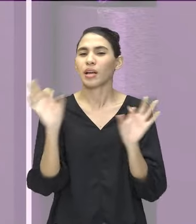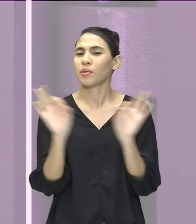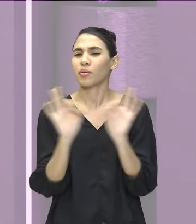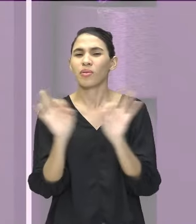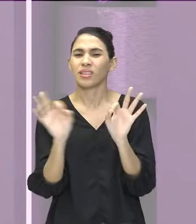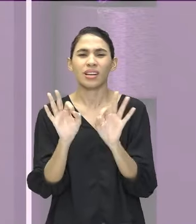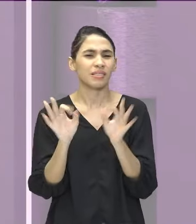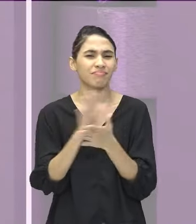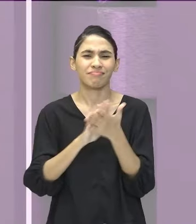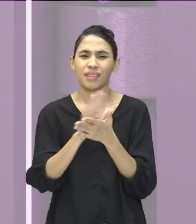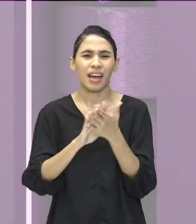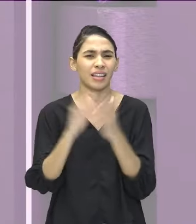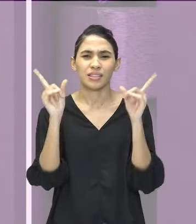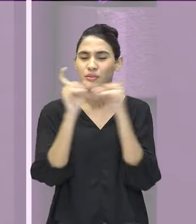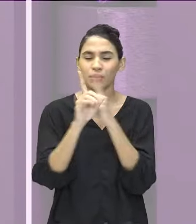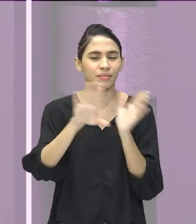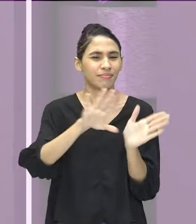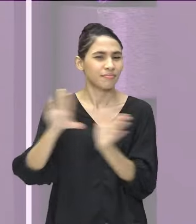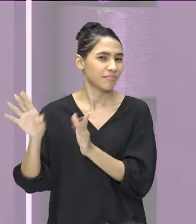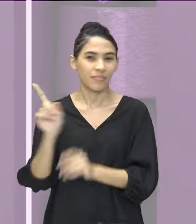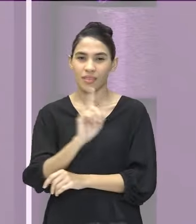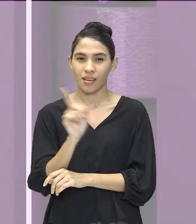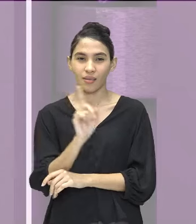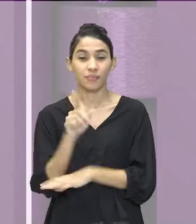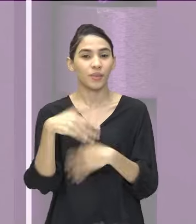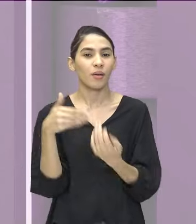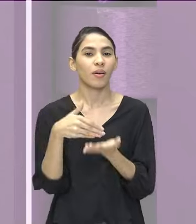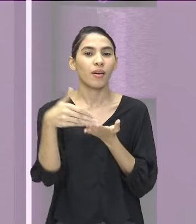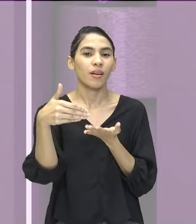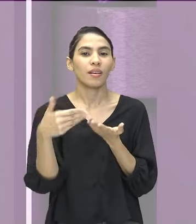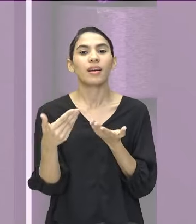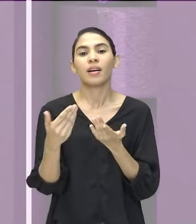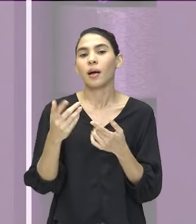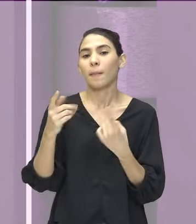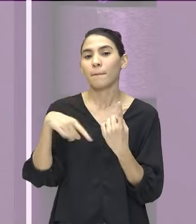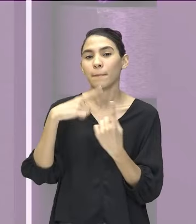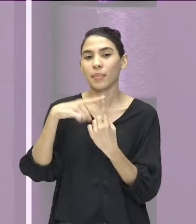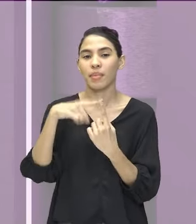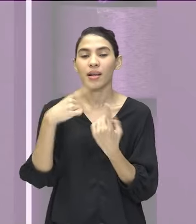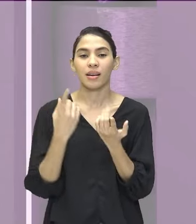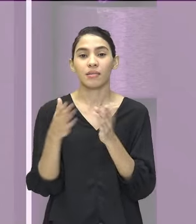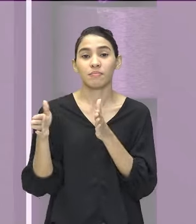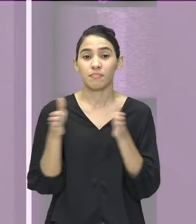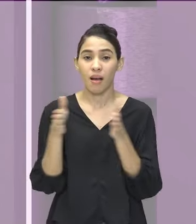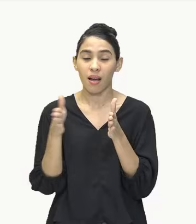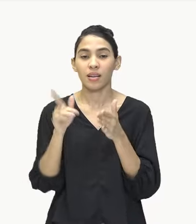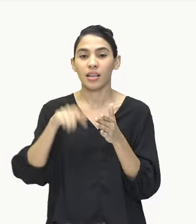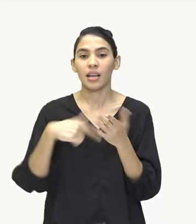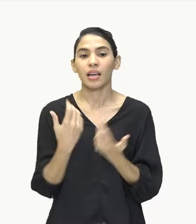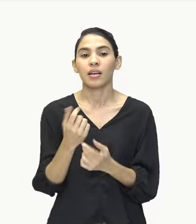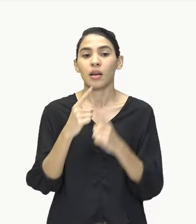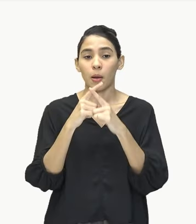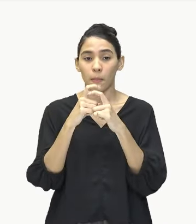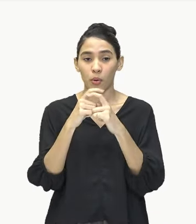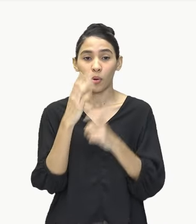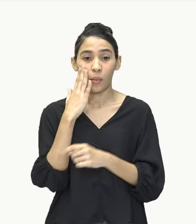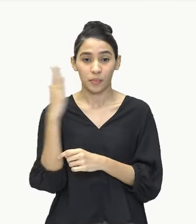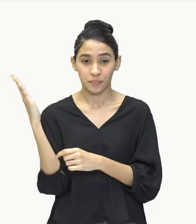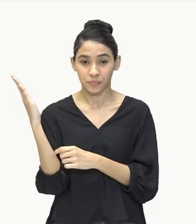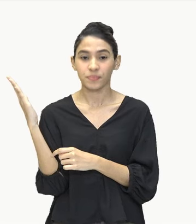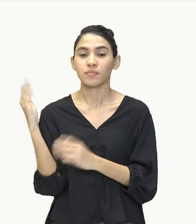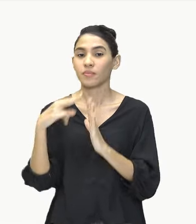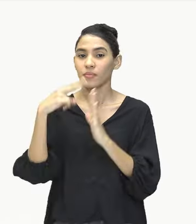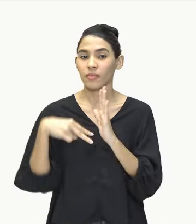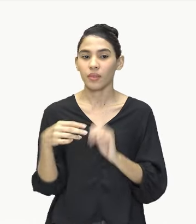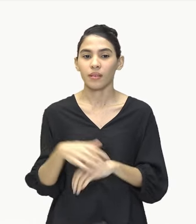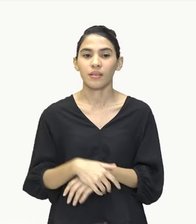dificuldade alguma. Então, para começar, vamos lá ver, não é, a primeira parte da nossa aula, que são monômios, e acompanhe aí a